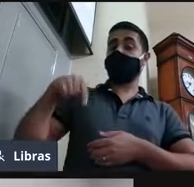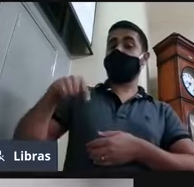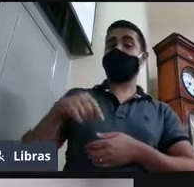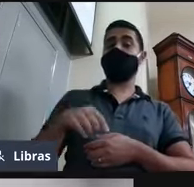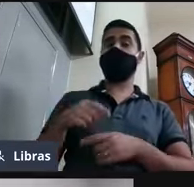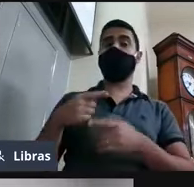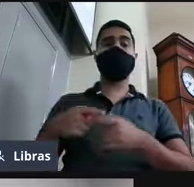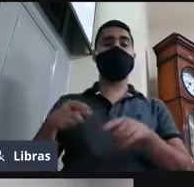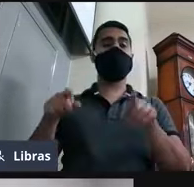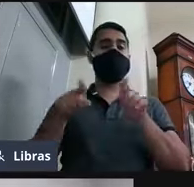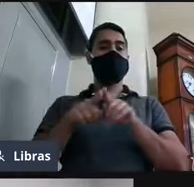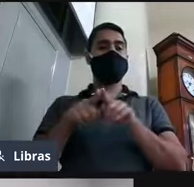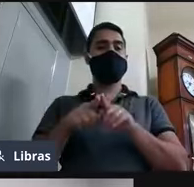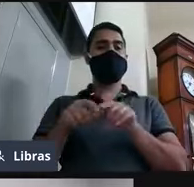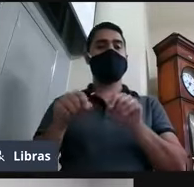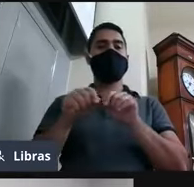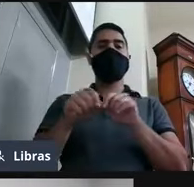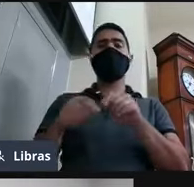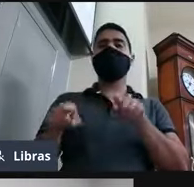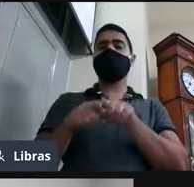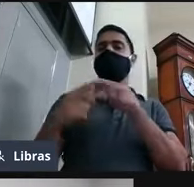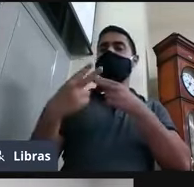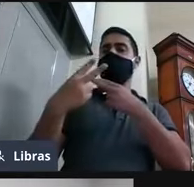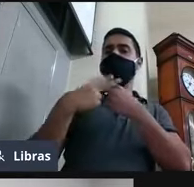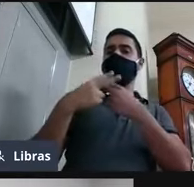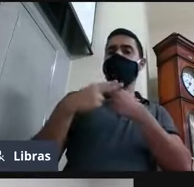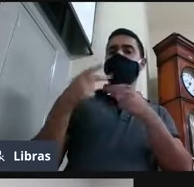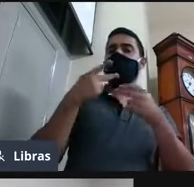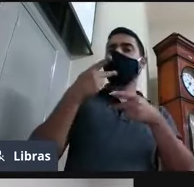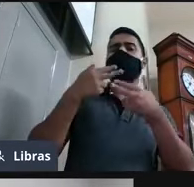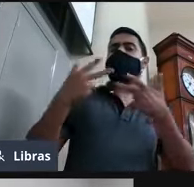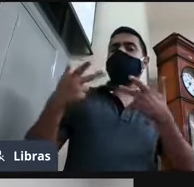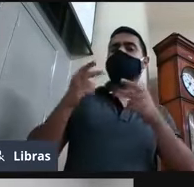que iria também, se além da